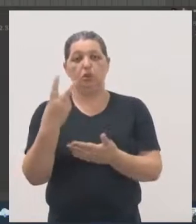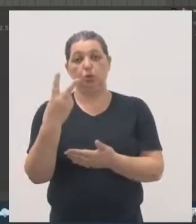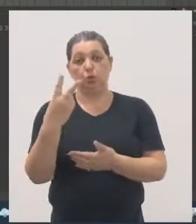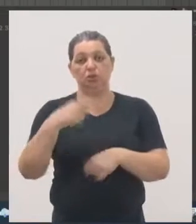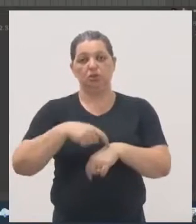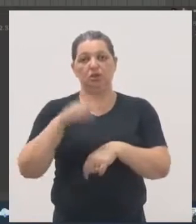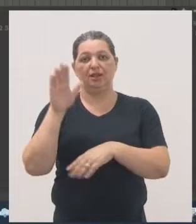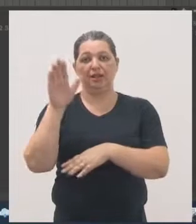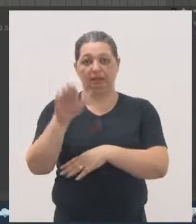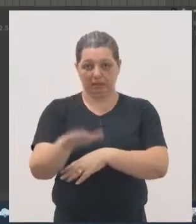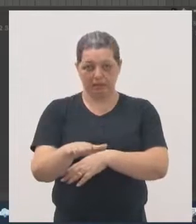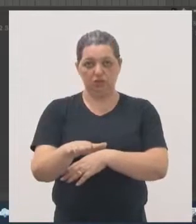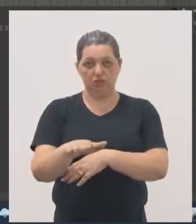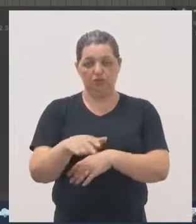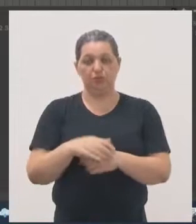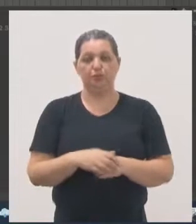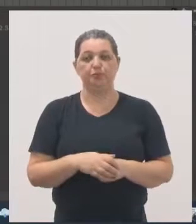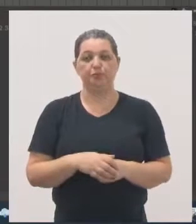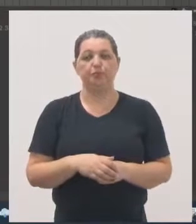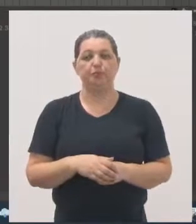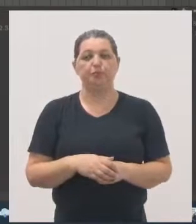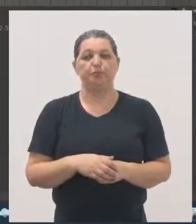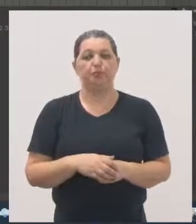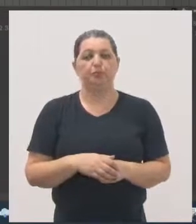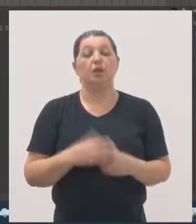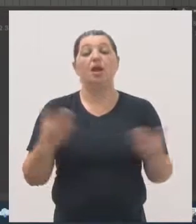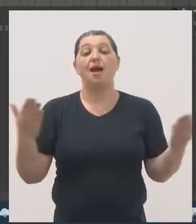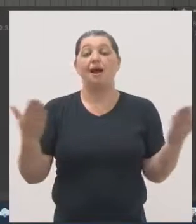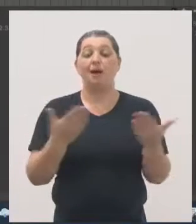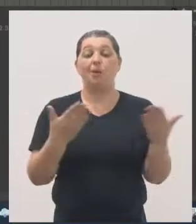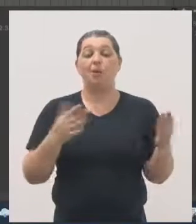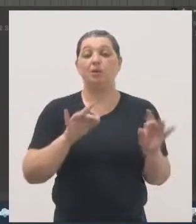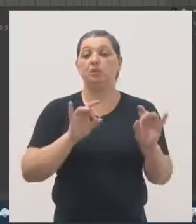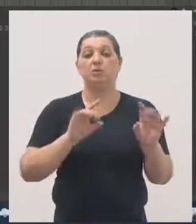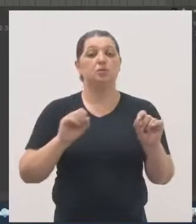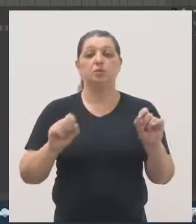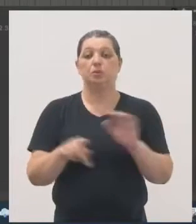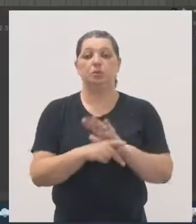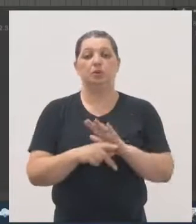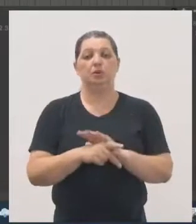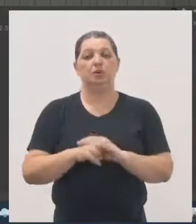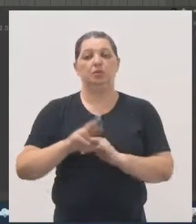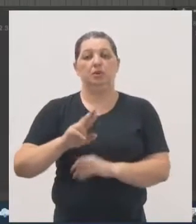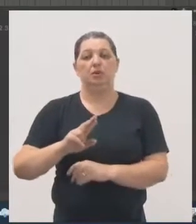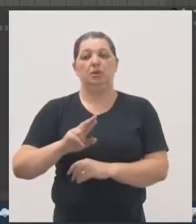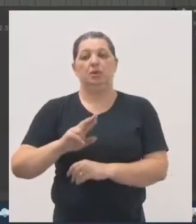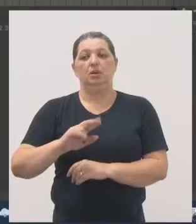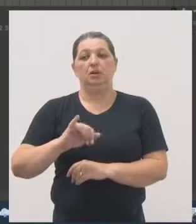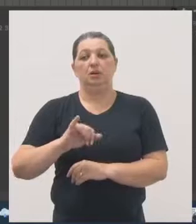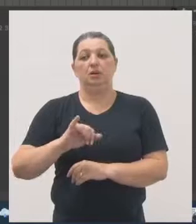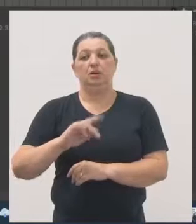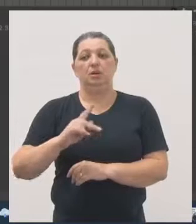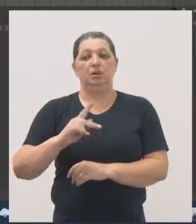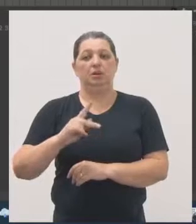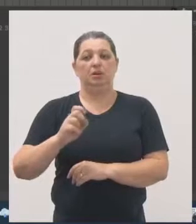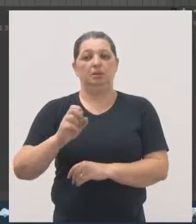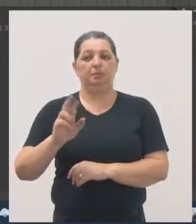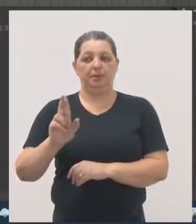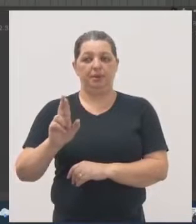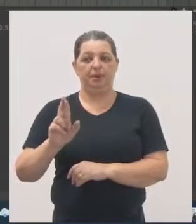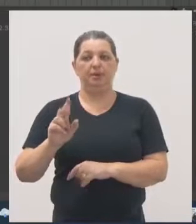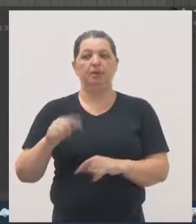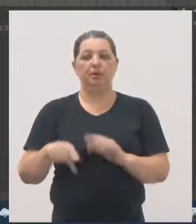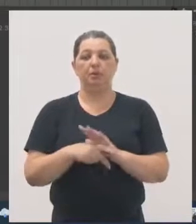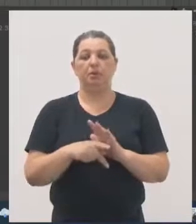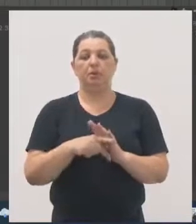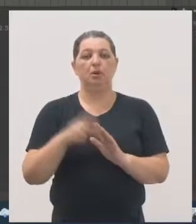pessoas estão perguntando o horário. E a gente está falando agora especificamente do Reaper, que é um programa para